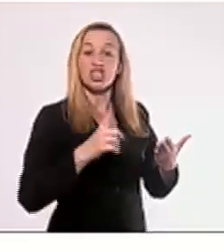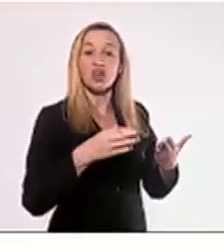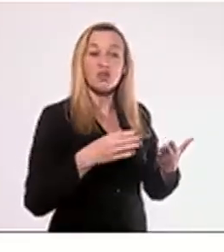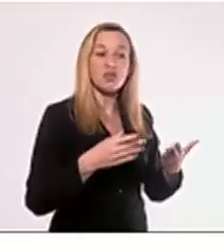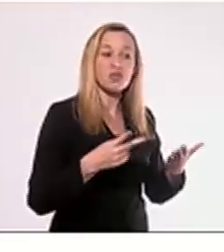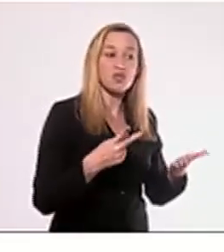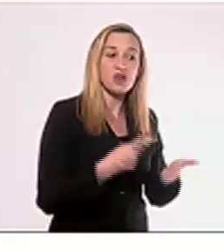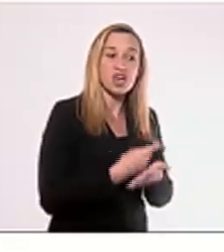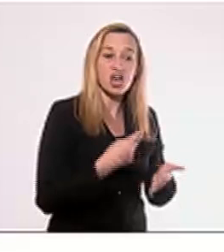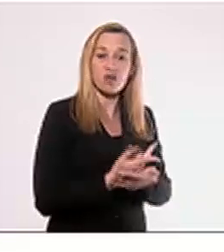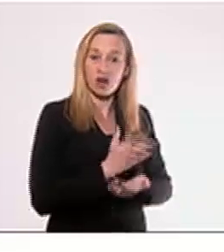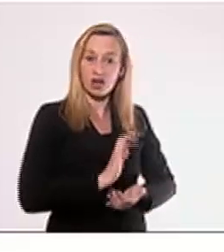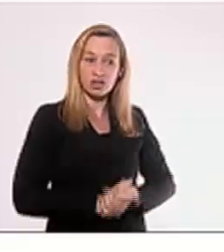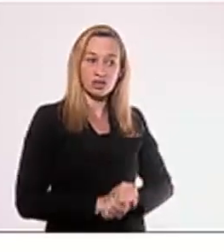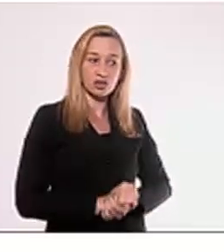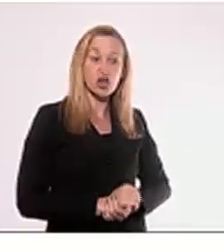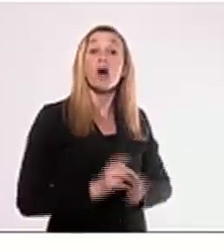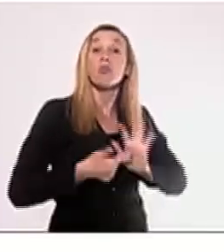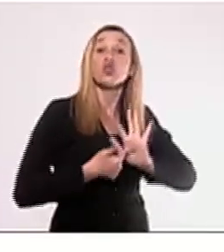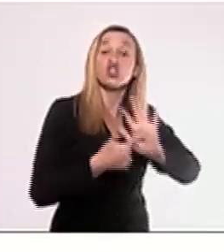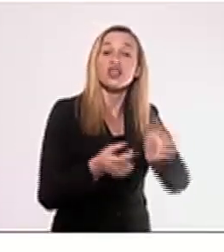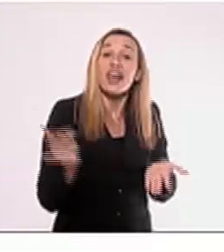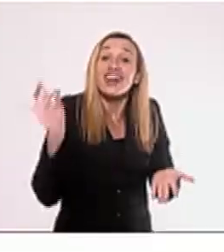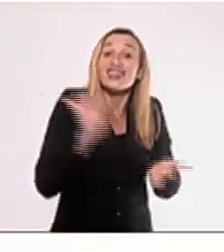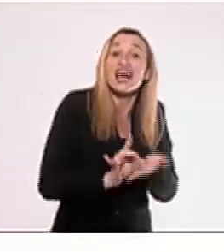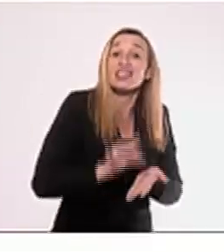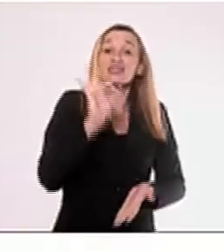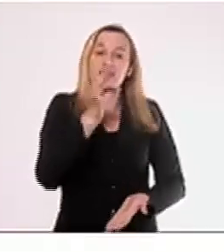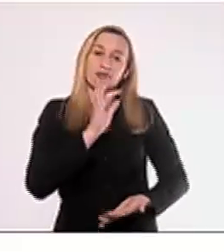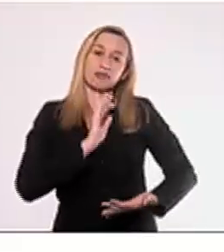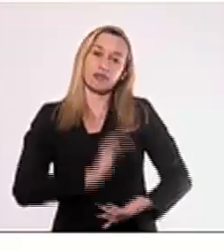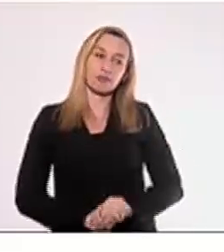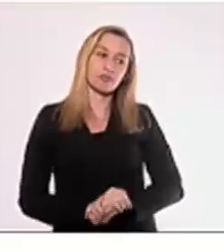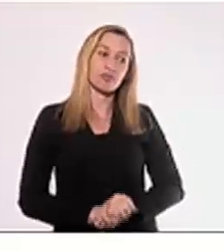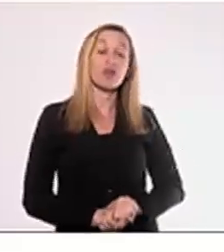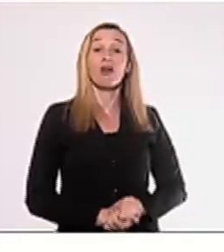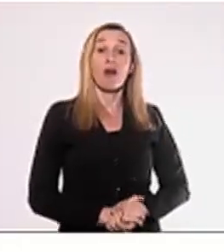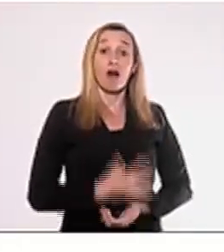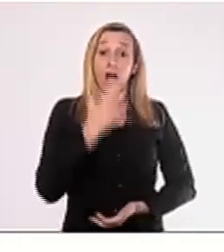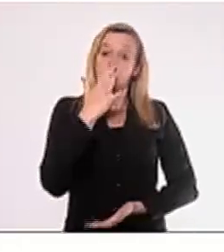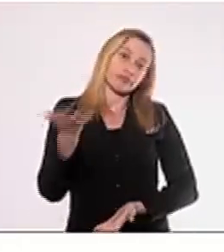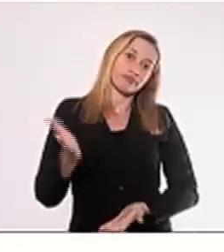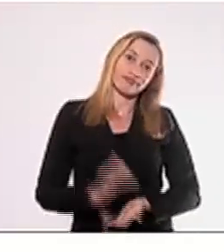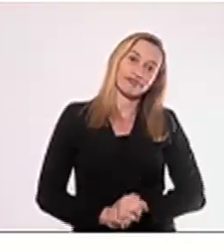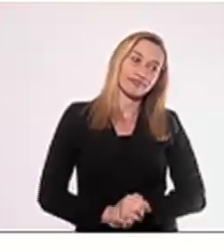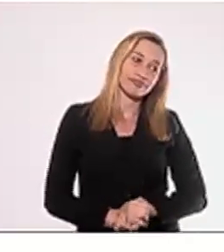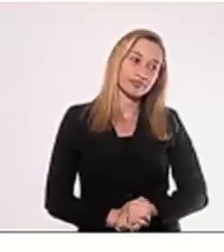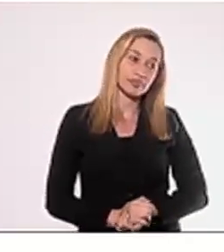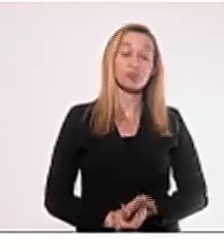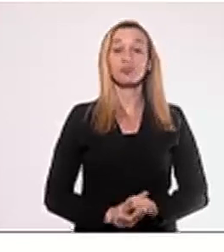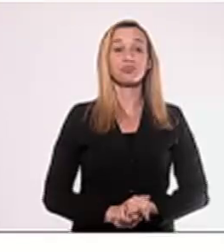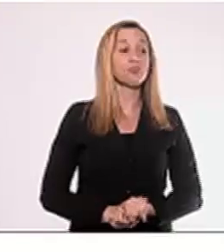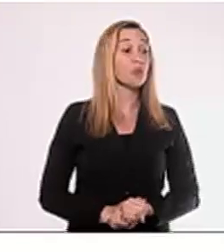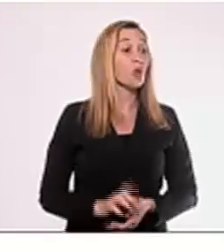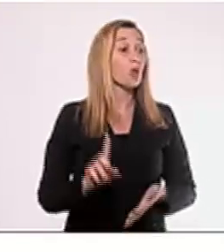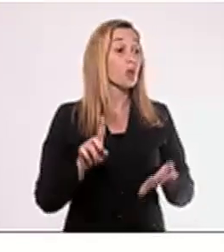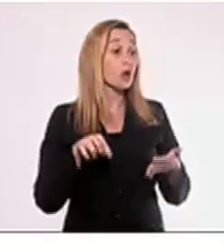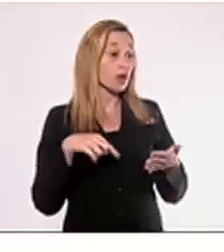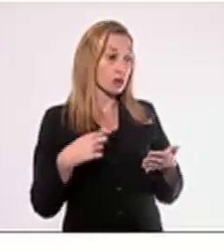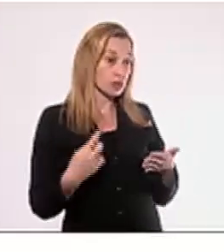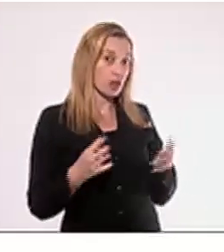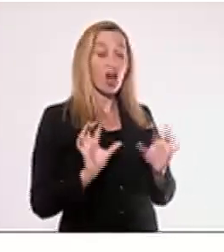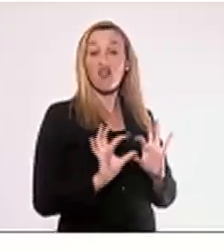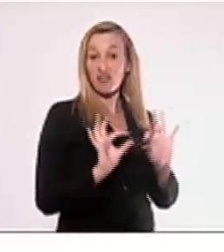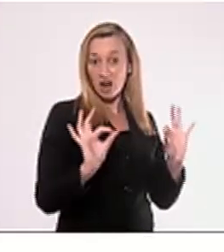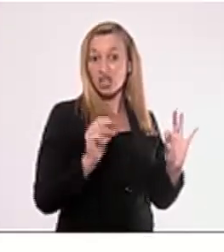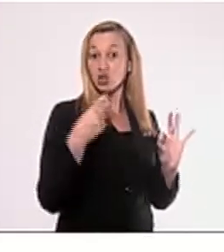se coloca na plena realidade dos fatos. Então é impressionante. Essa é uma única